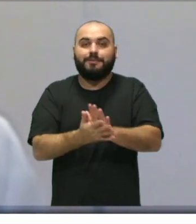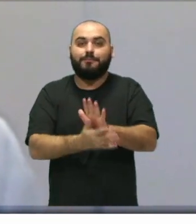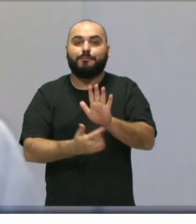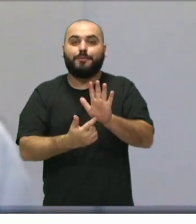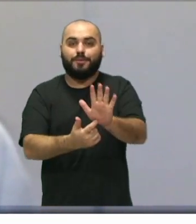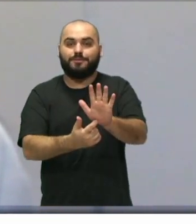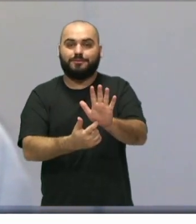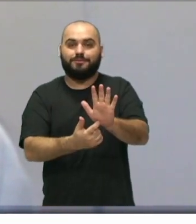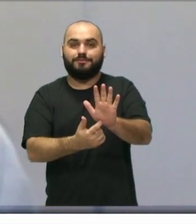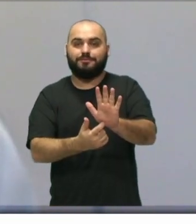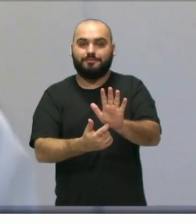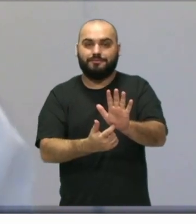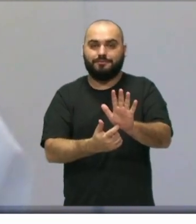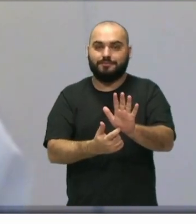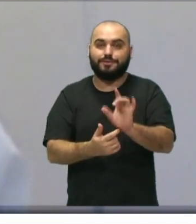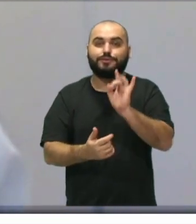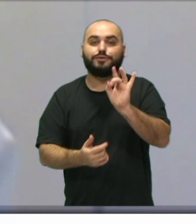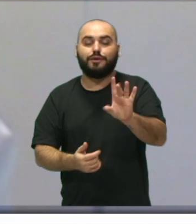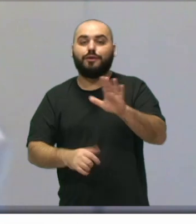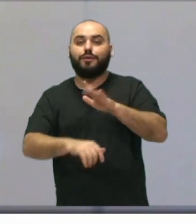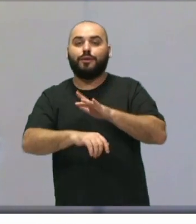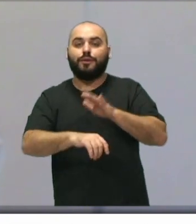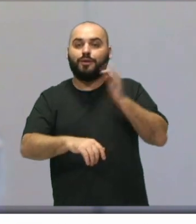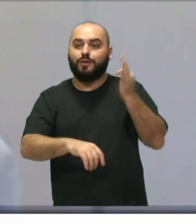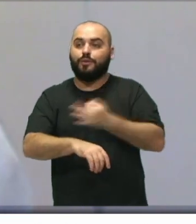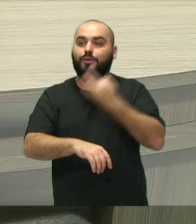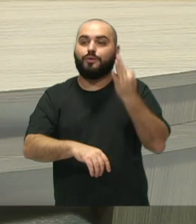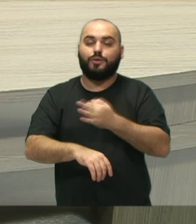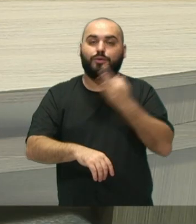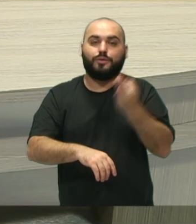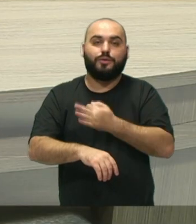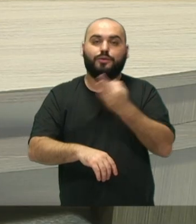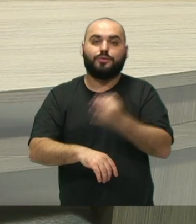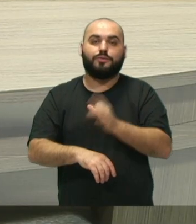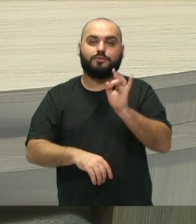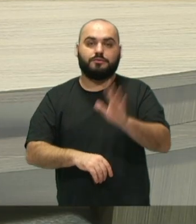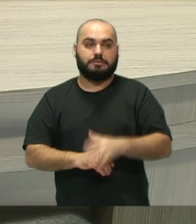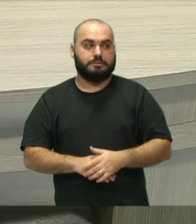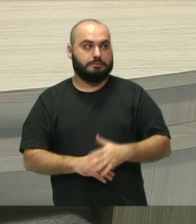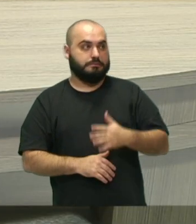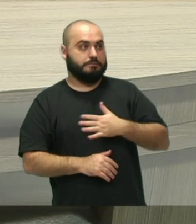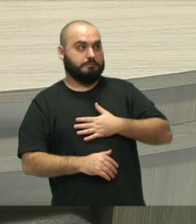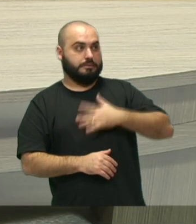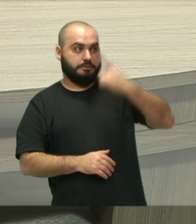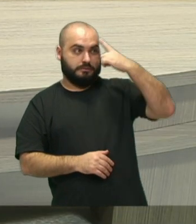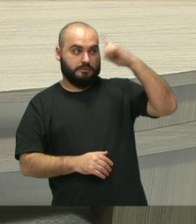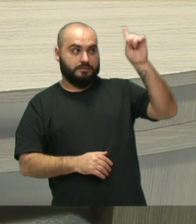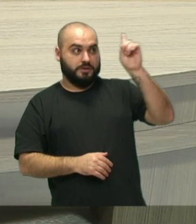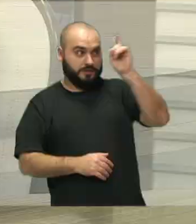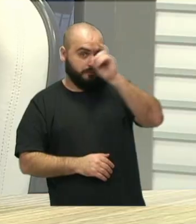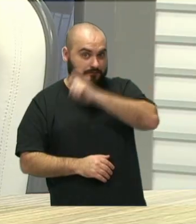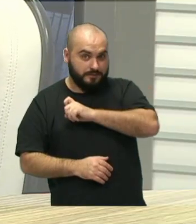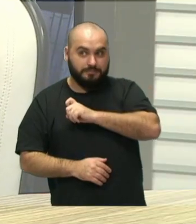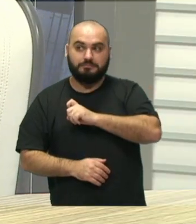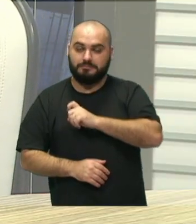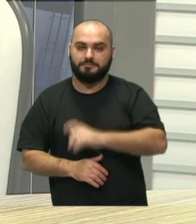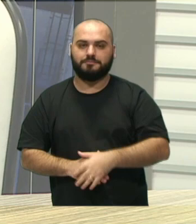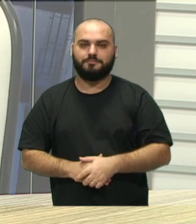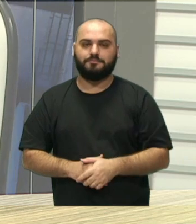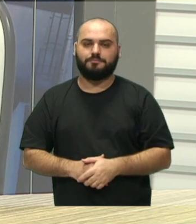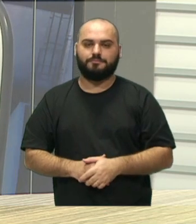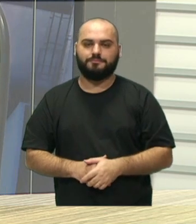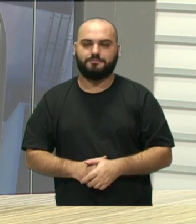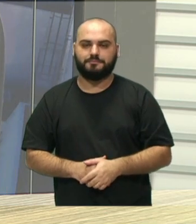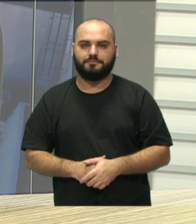a dor que diz sentir ter. Meu Deus, é difícil então, né, professora? Professora, o